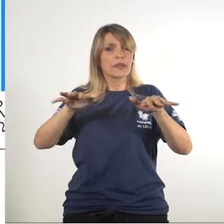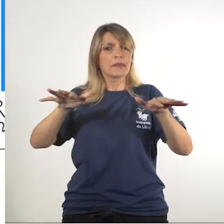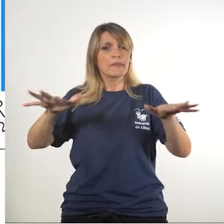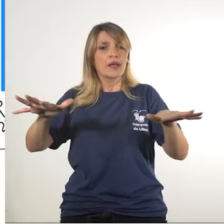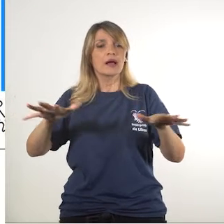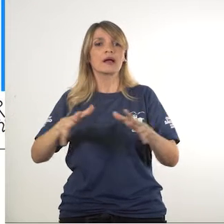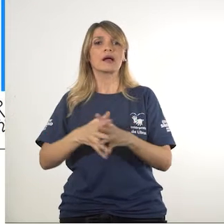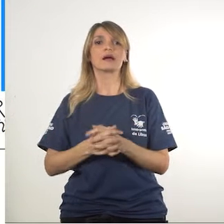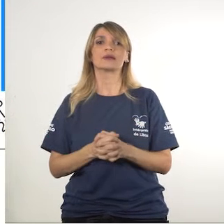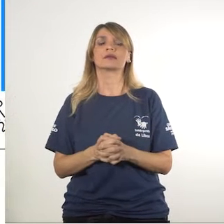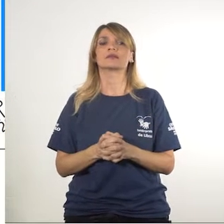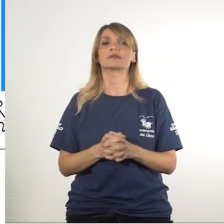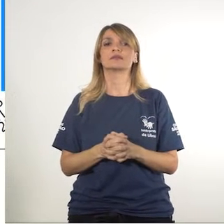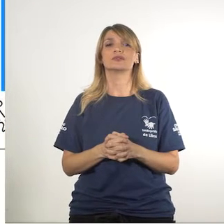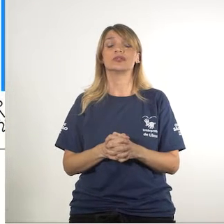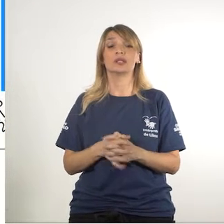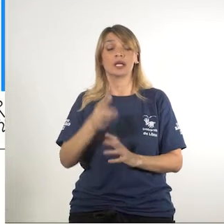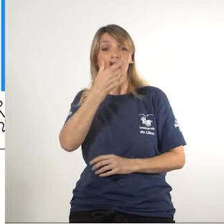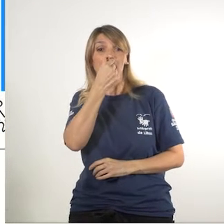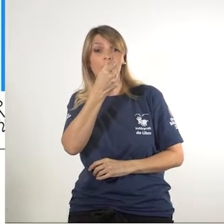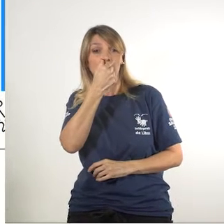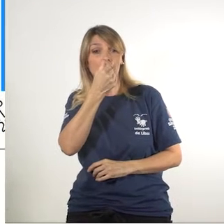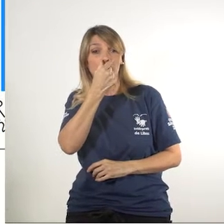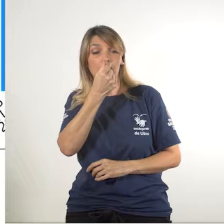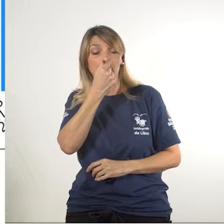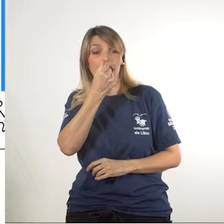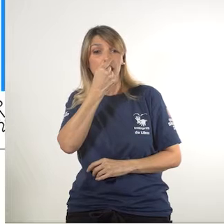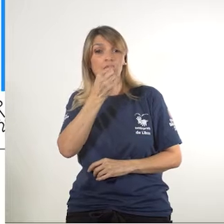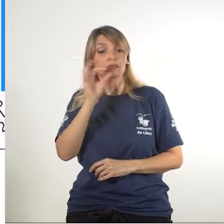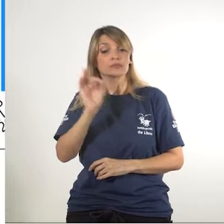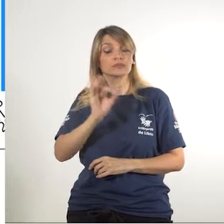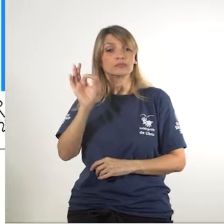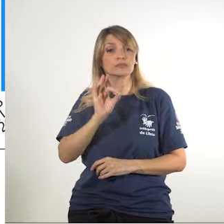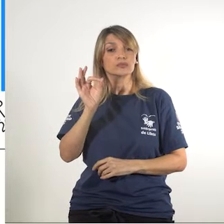casos de síndrome gripal confirmados para a